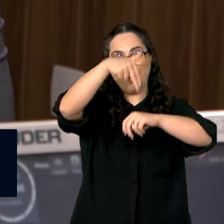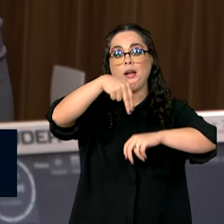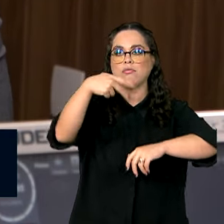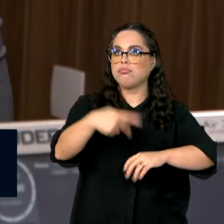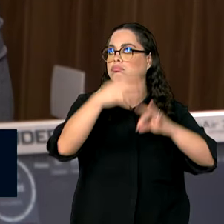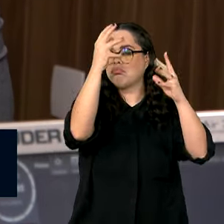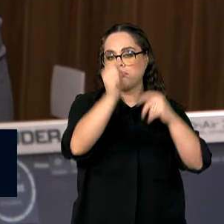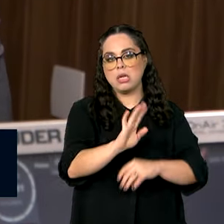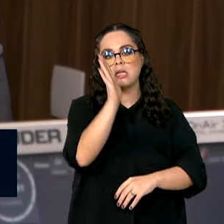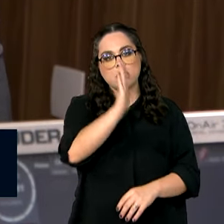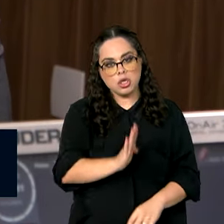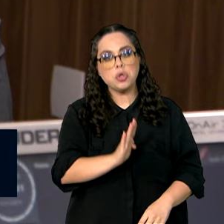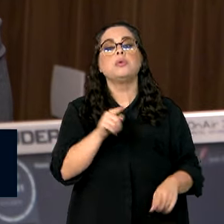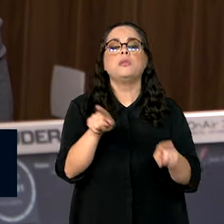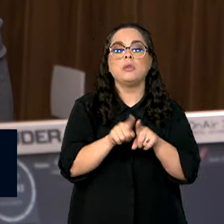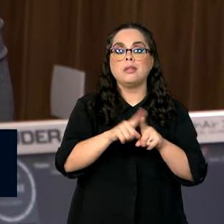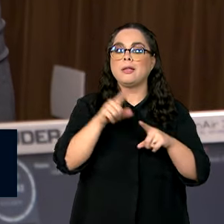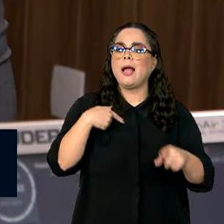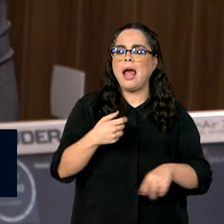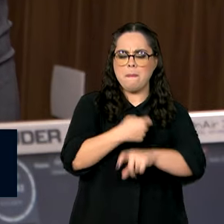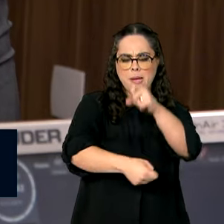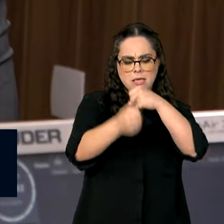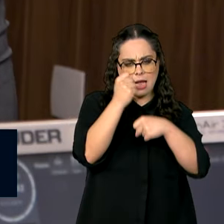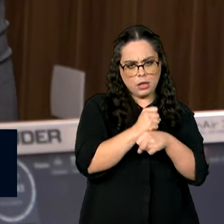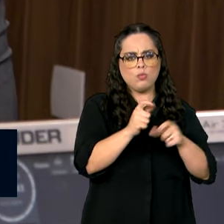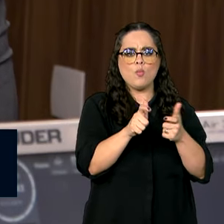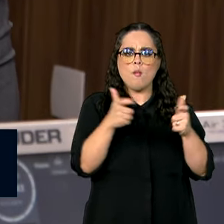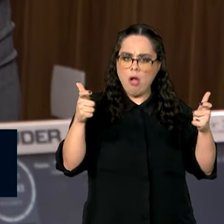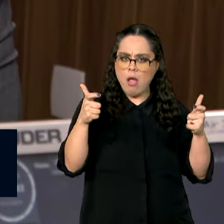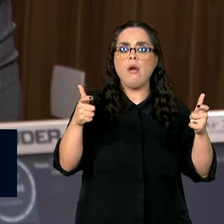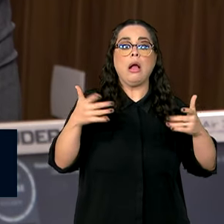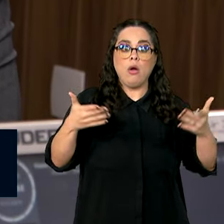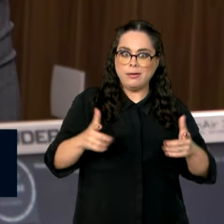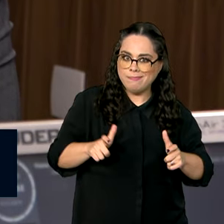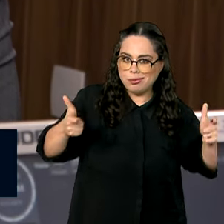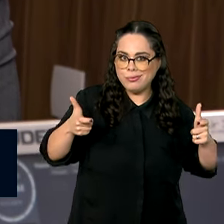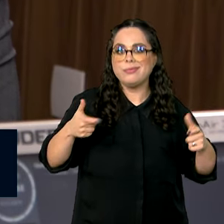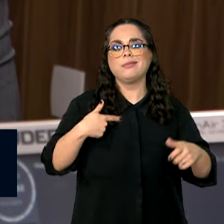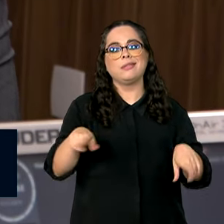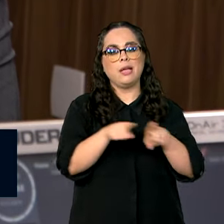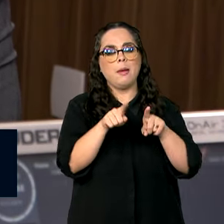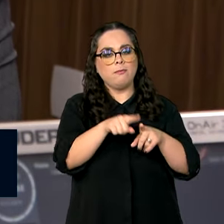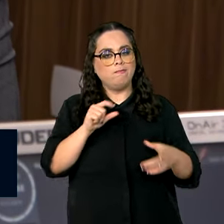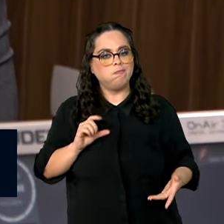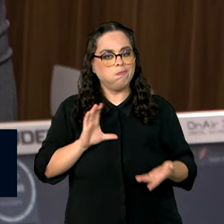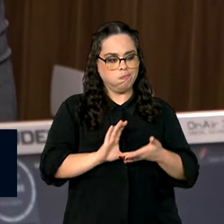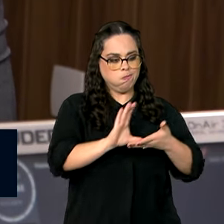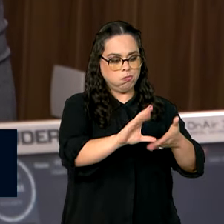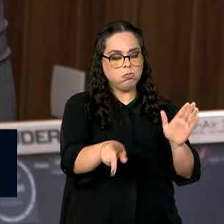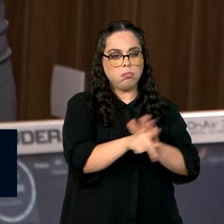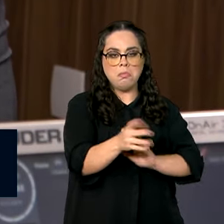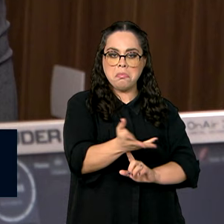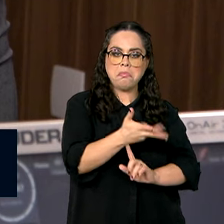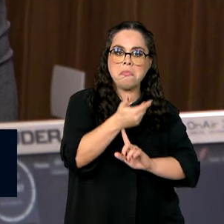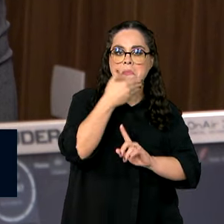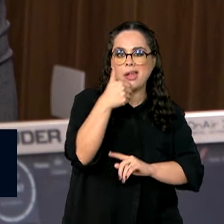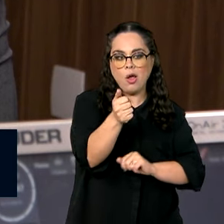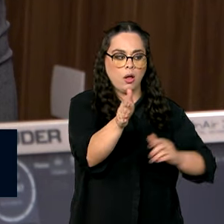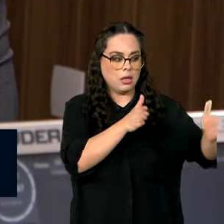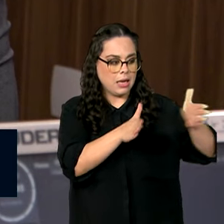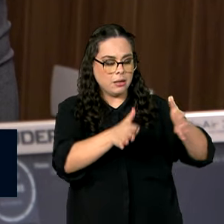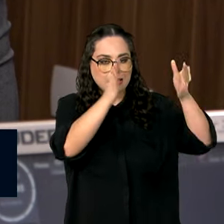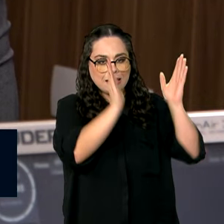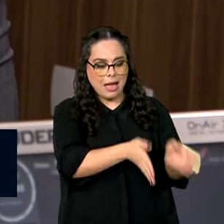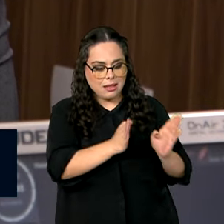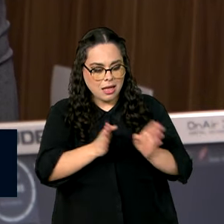a nossa expectativa é de crescimento em relação ao ano passado investimos também para que a gente tivesse um serviço de melhor qualidade pudesse entregar num prazo num prazo